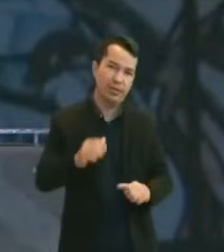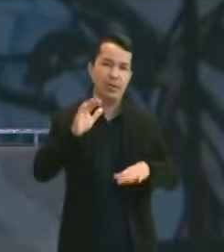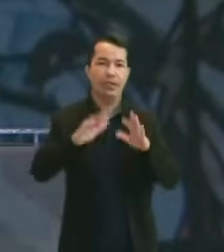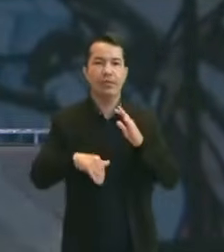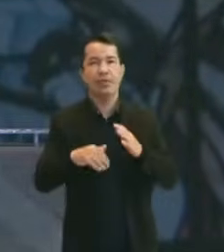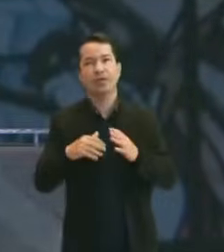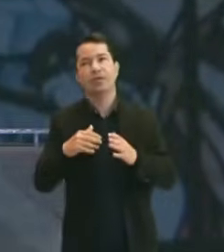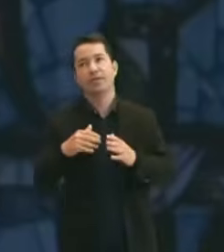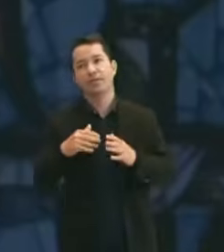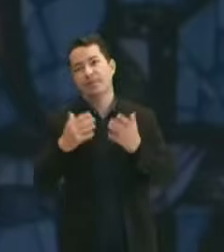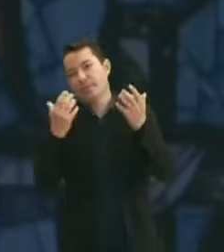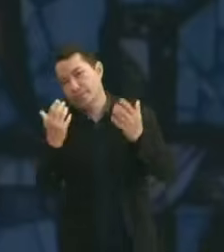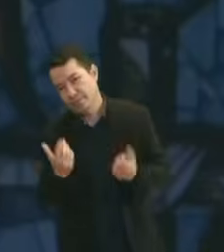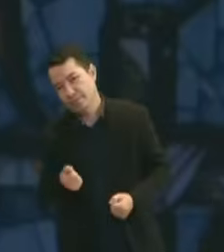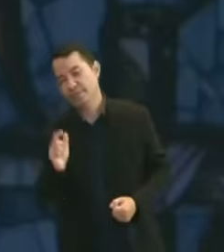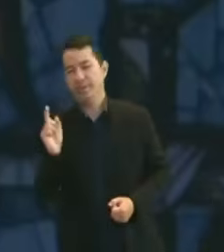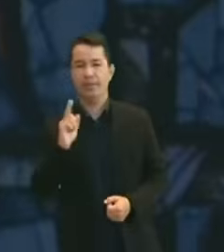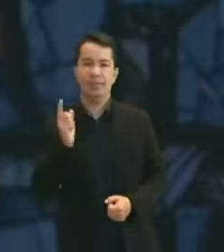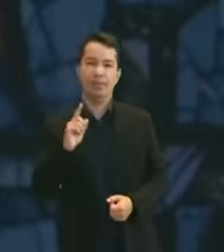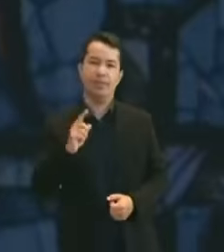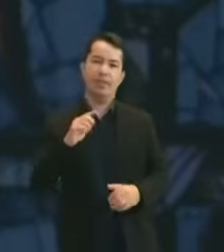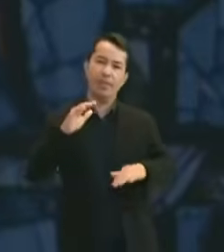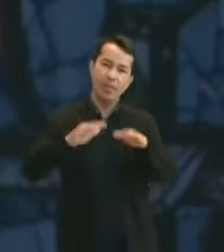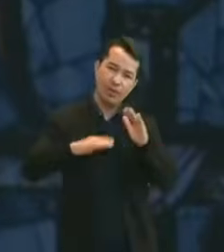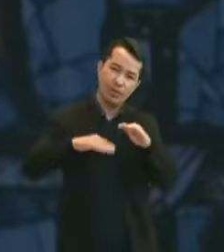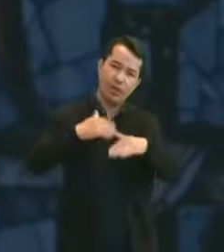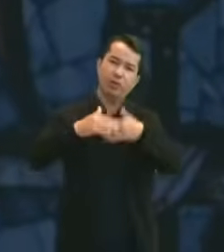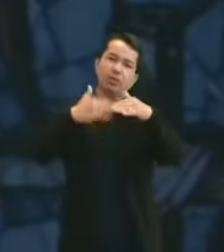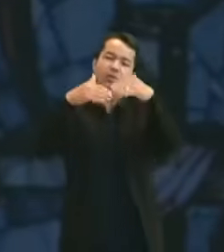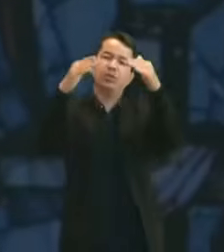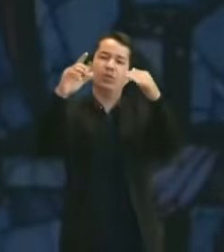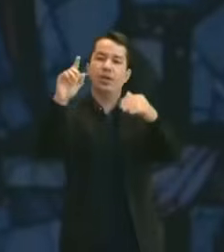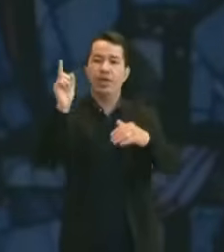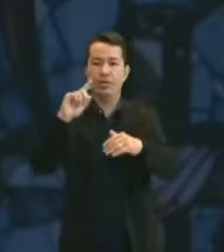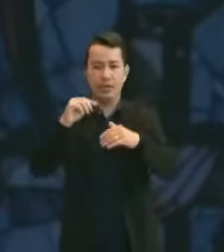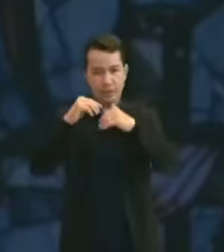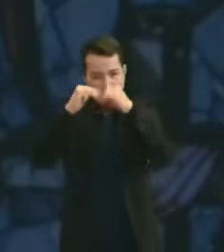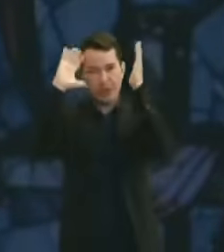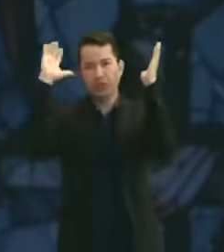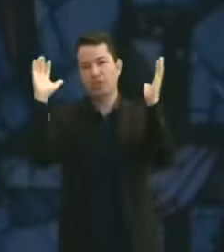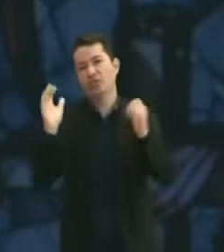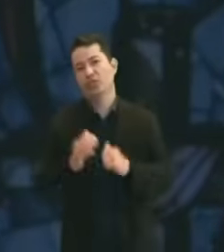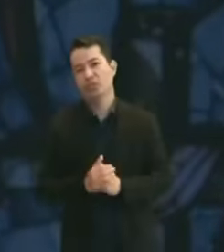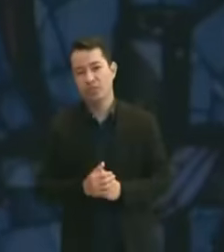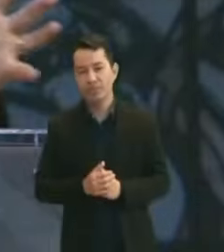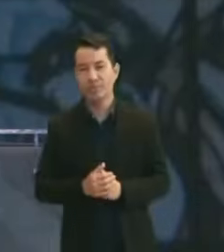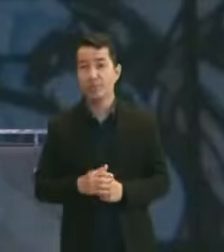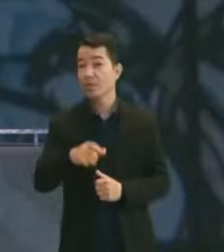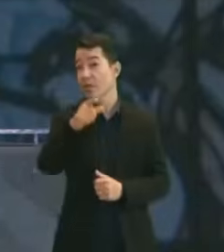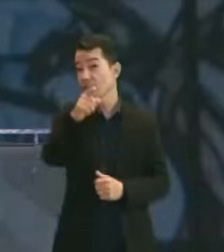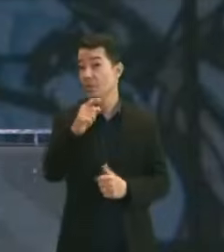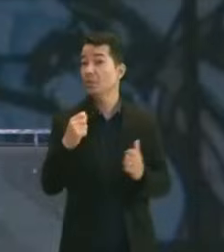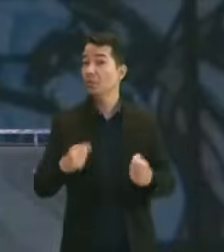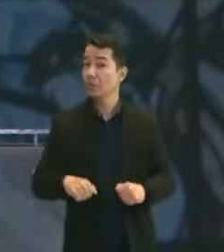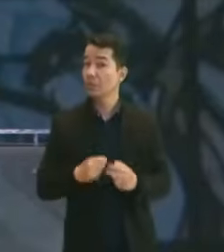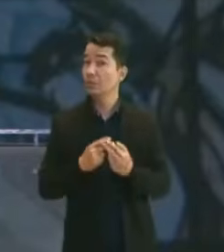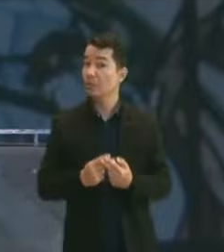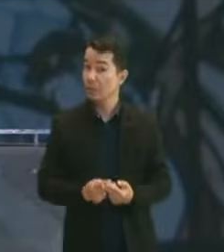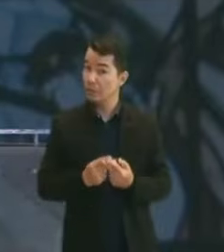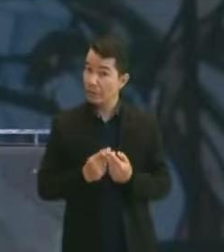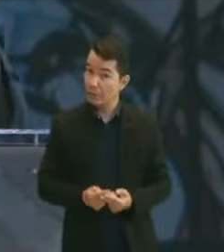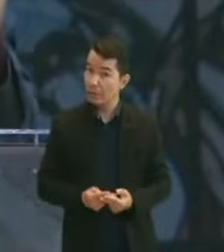para trás, às vezes ela volta a avançar na sua fé, e você tem que ter paciência, você que é uma pessoa mais madura na fé, de ajudar aquela pessoa a